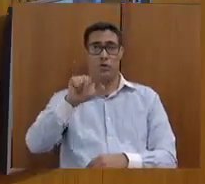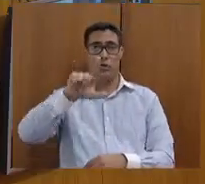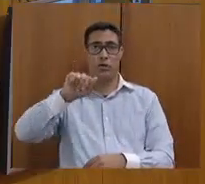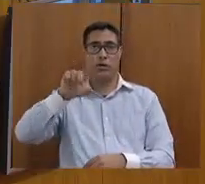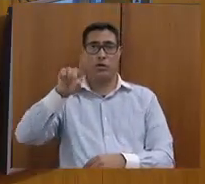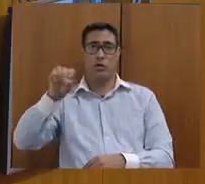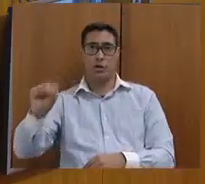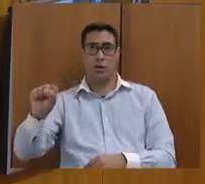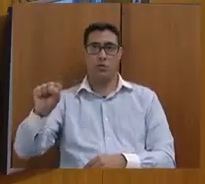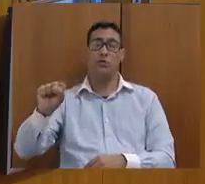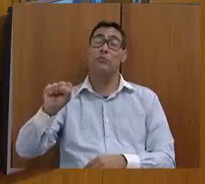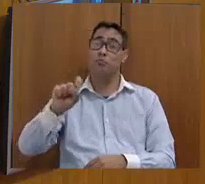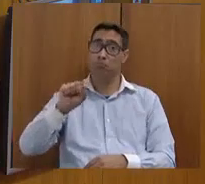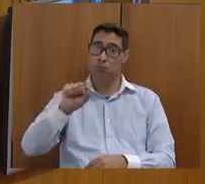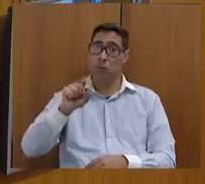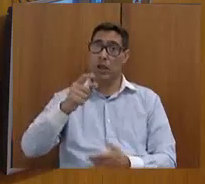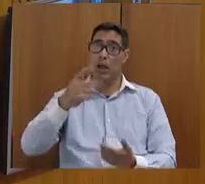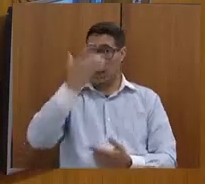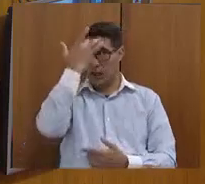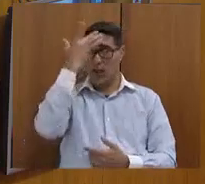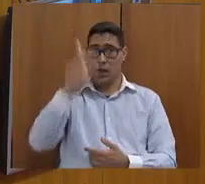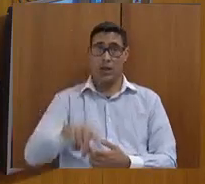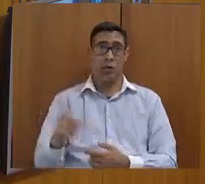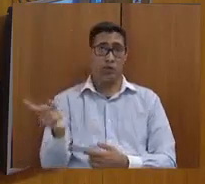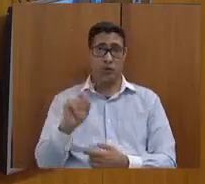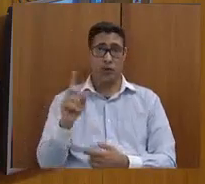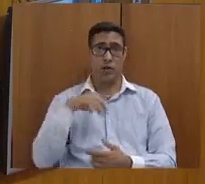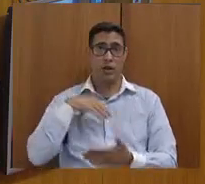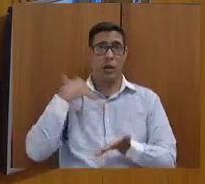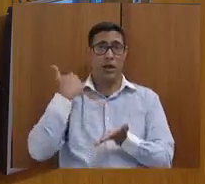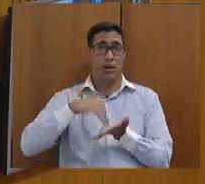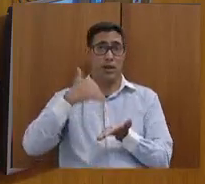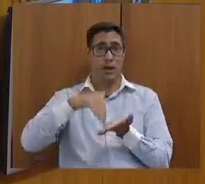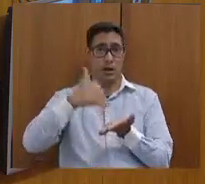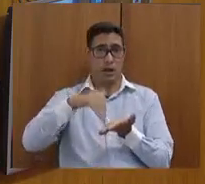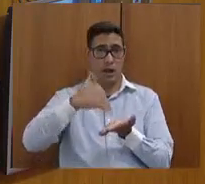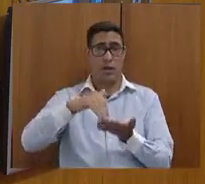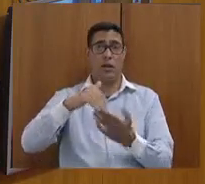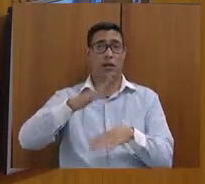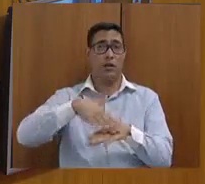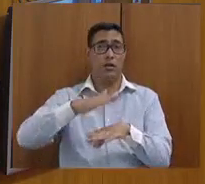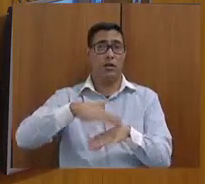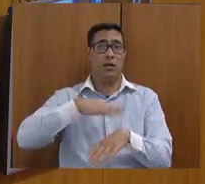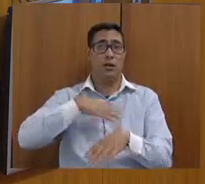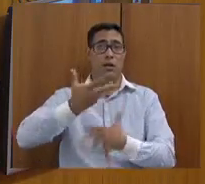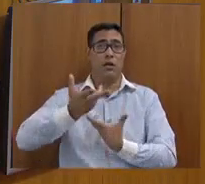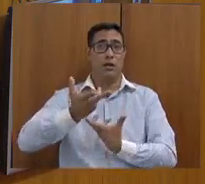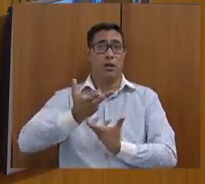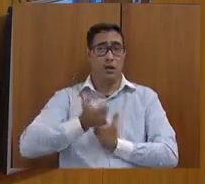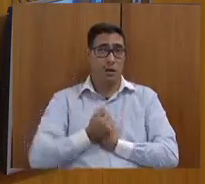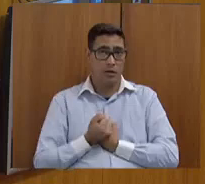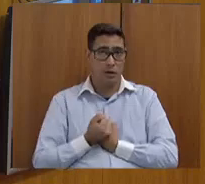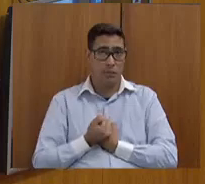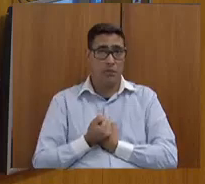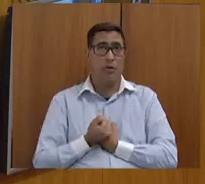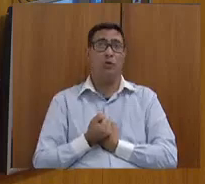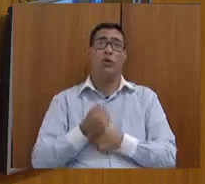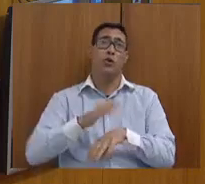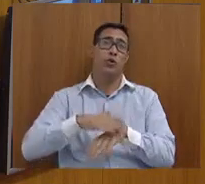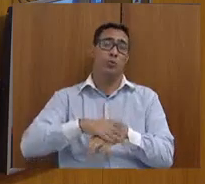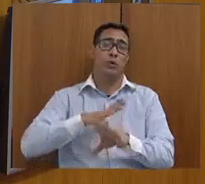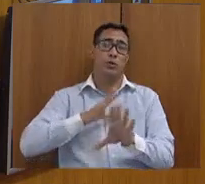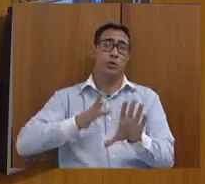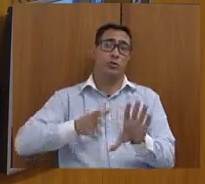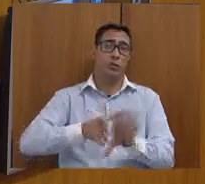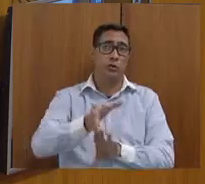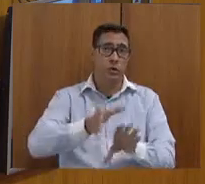saída não foi fácil né a secretaria esta de educação ela recebeu da Advocacia Geral do Estado uma orientação